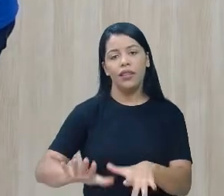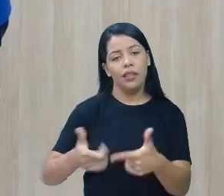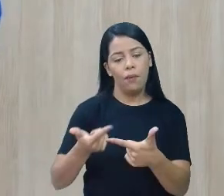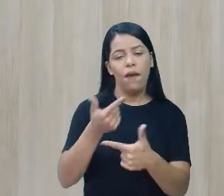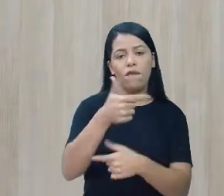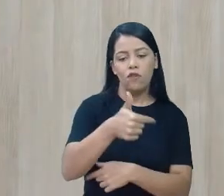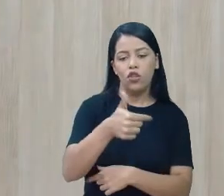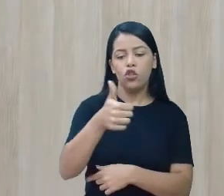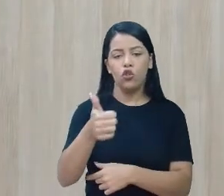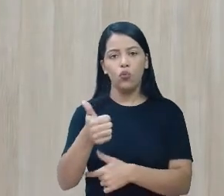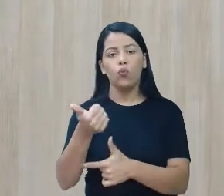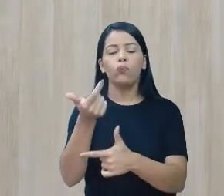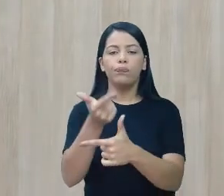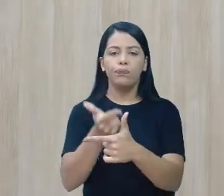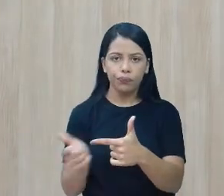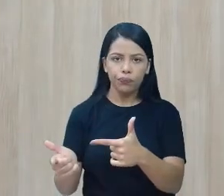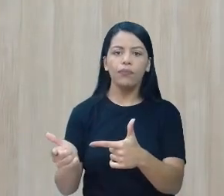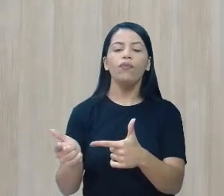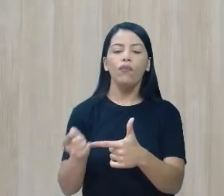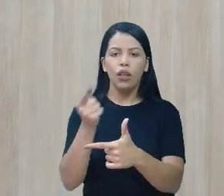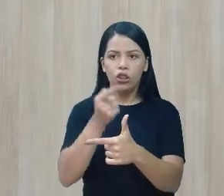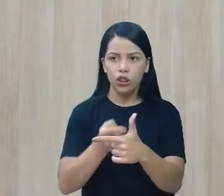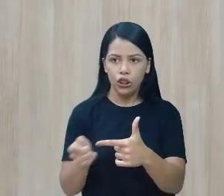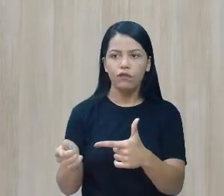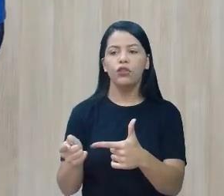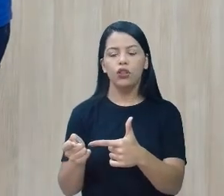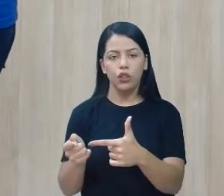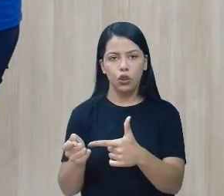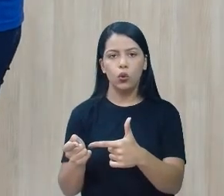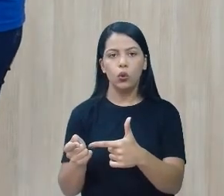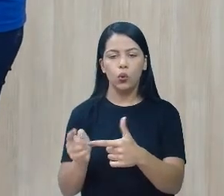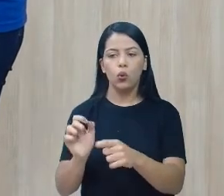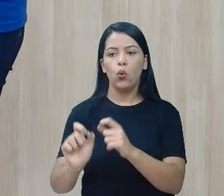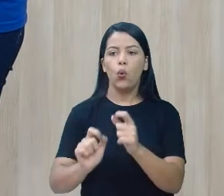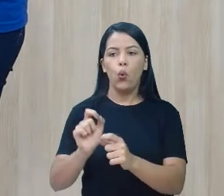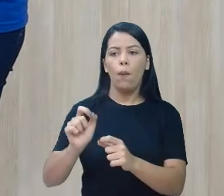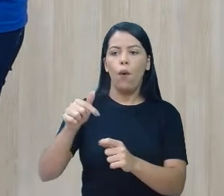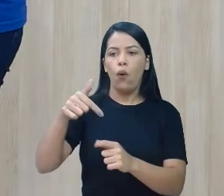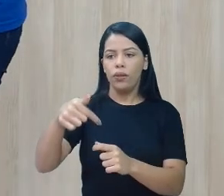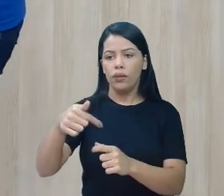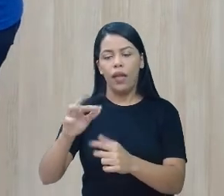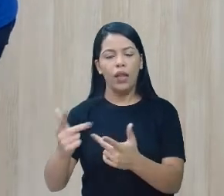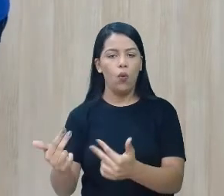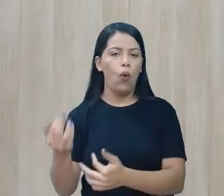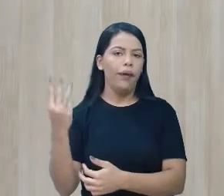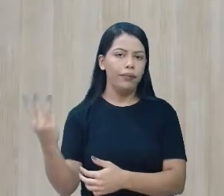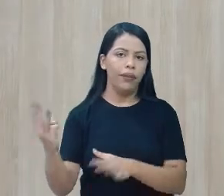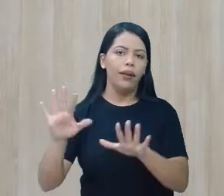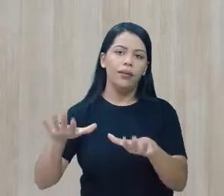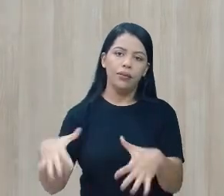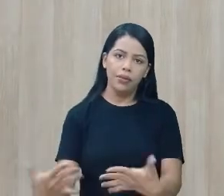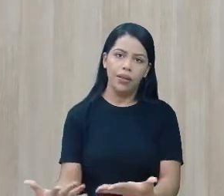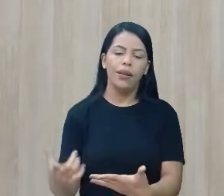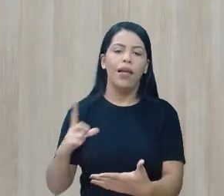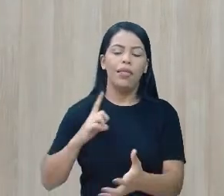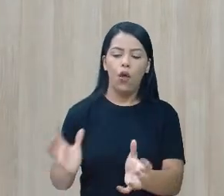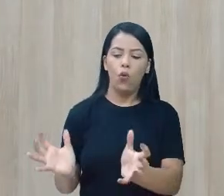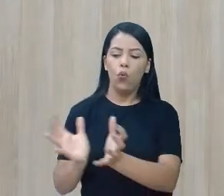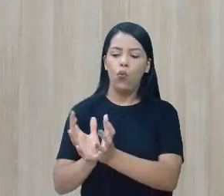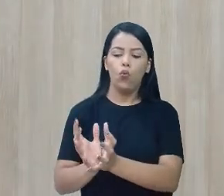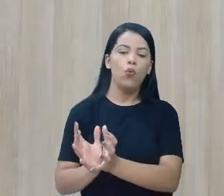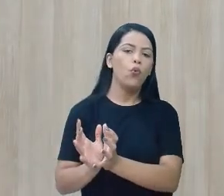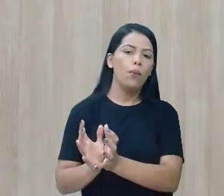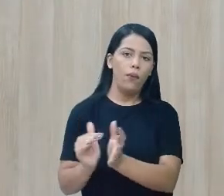para 7 vai dar o 3. Então, a gente tem aí todos os divisores do número 21. Um conjunto finito, como a gente falou aqui,